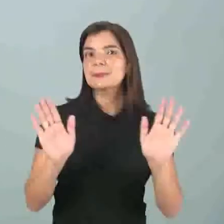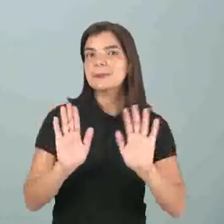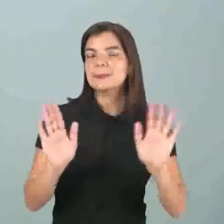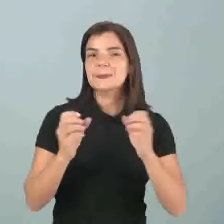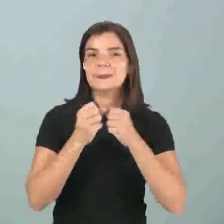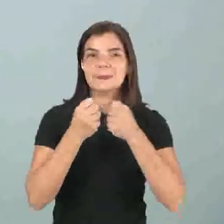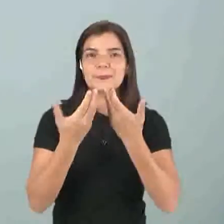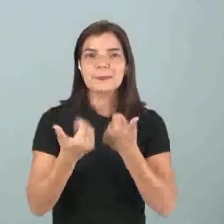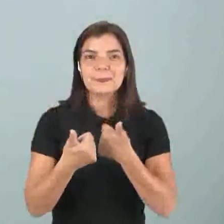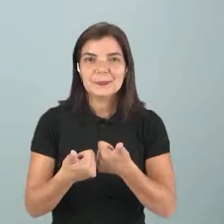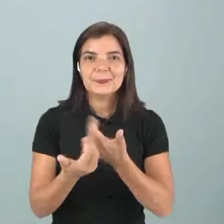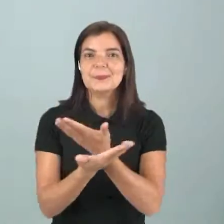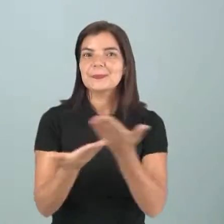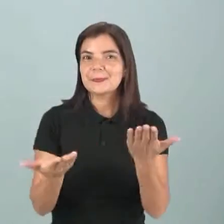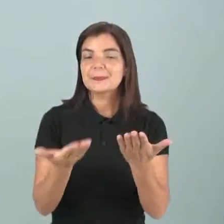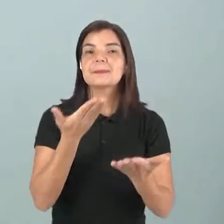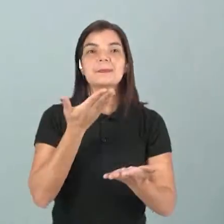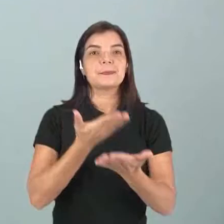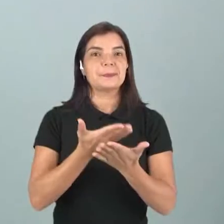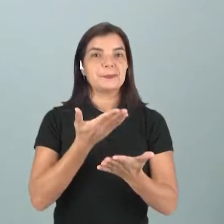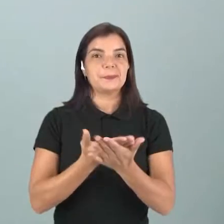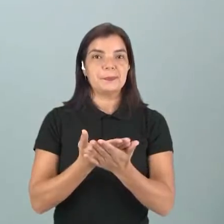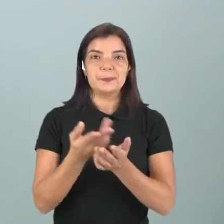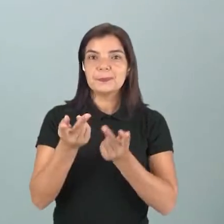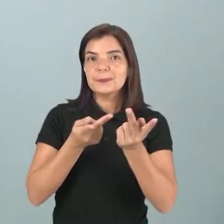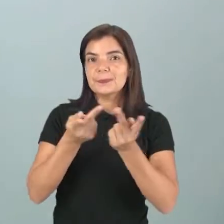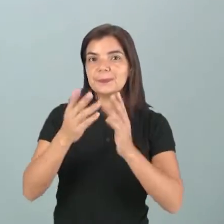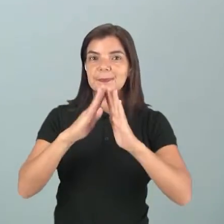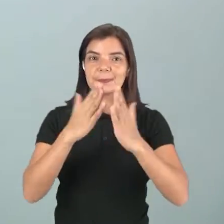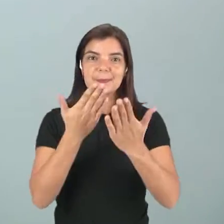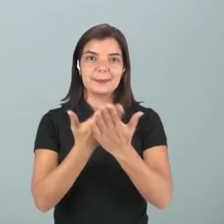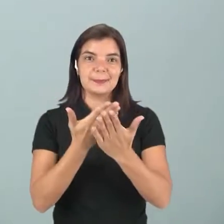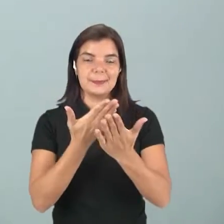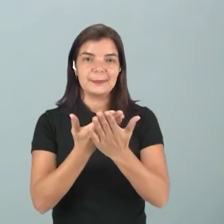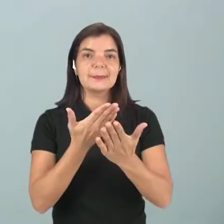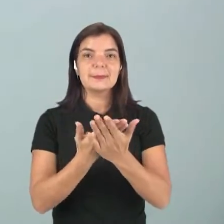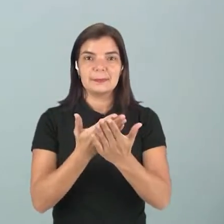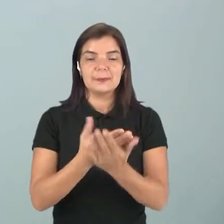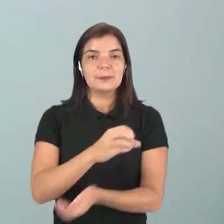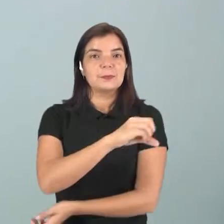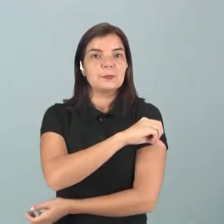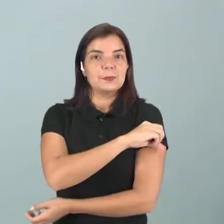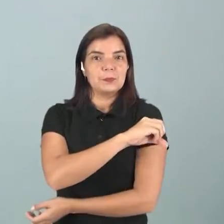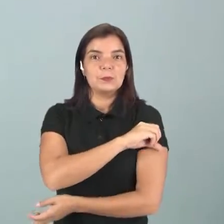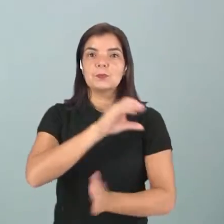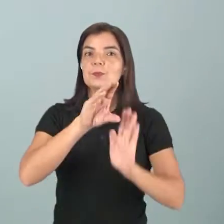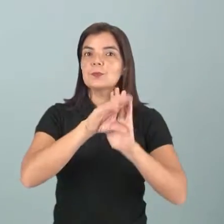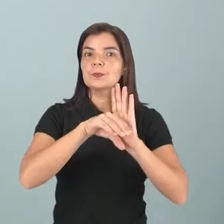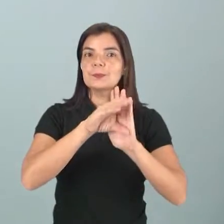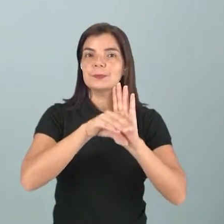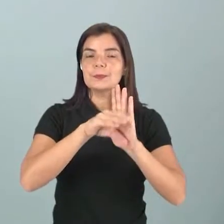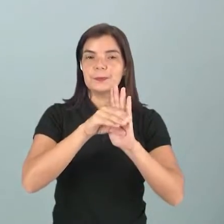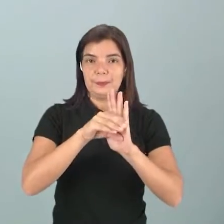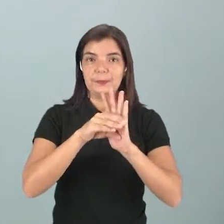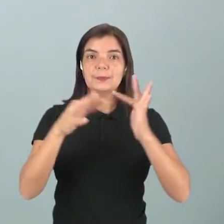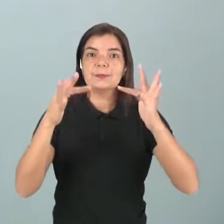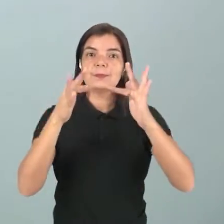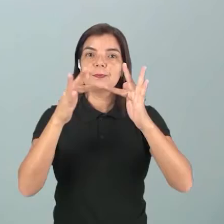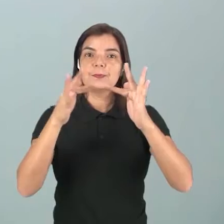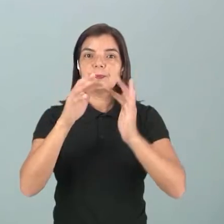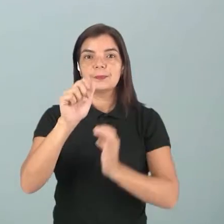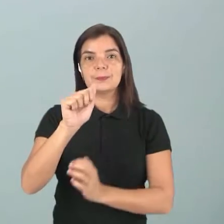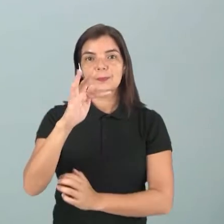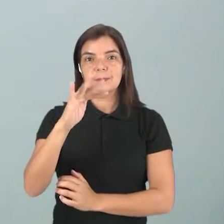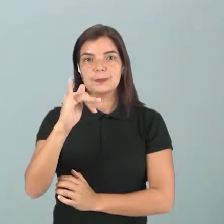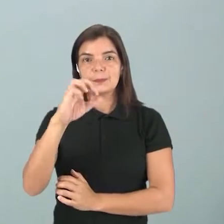Olá, tudo bem com você? Vamos hoje para mais uma aula do projeto Escola em Casa, nossa aula hoje para o 9º ano, conteúdo de função afim.